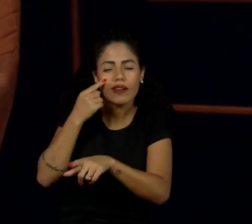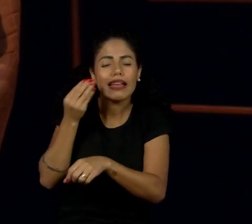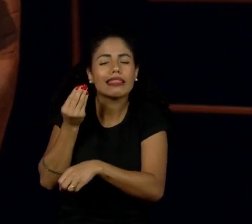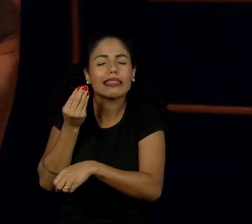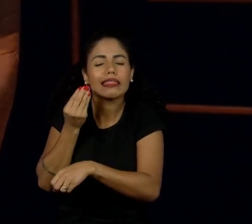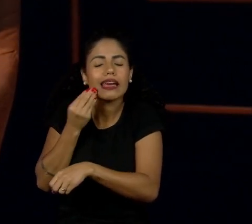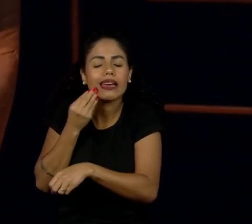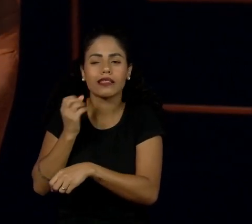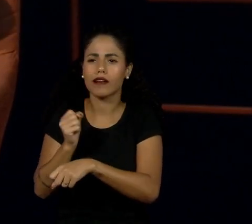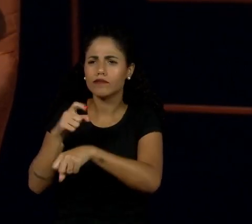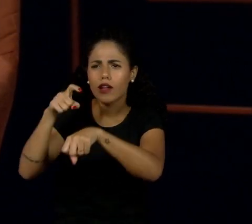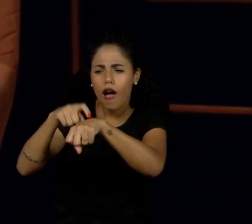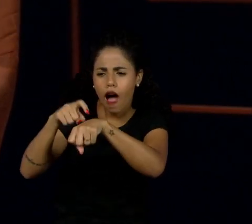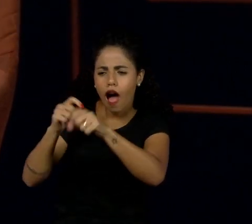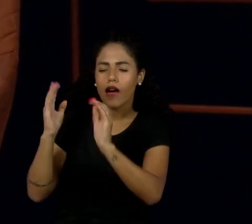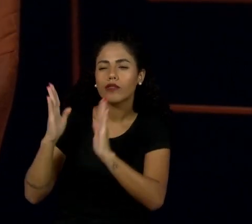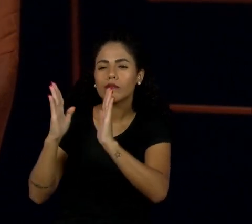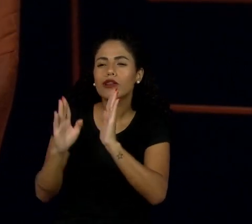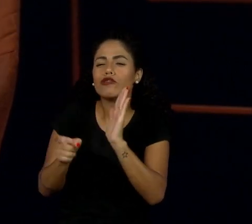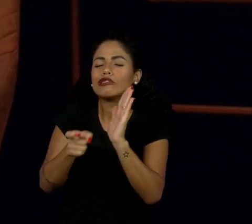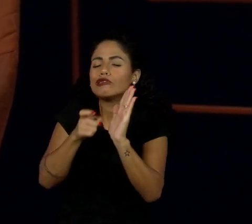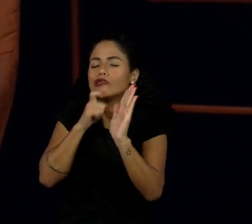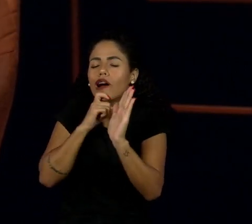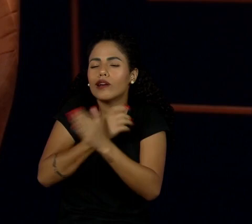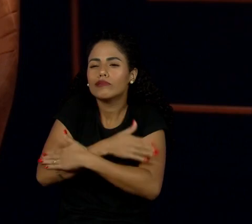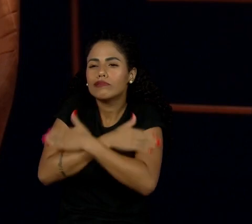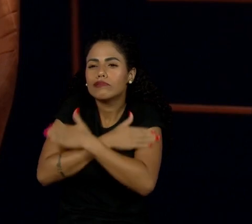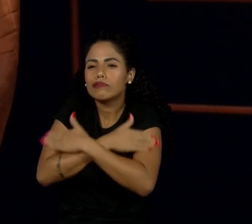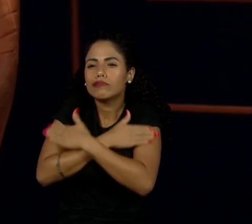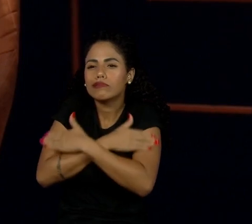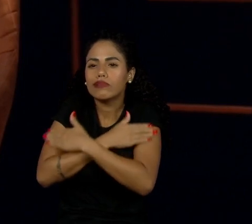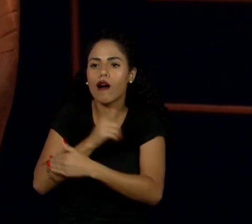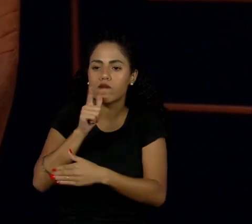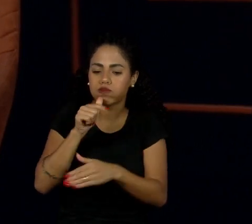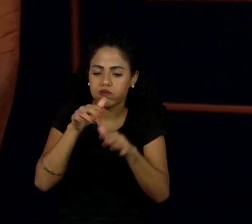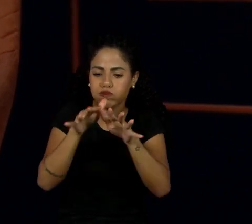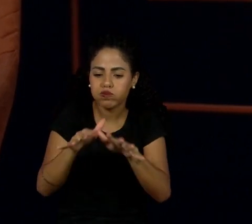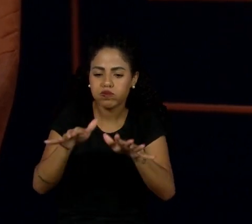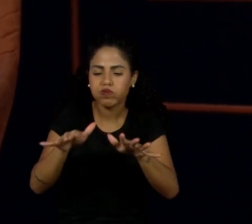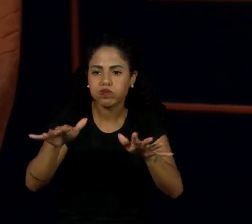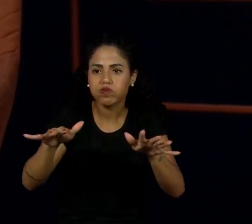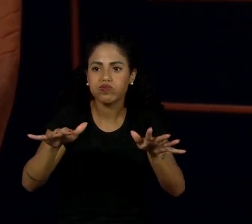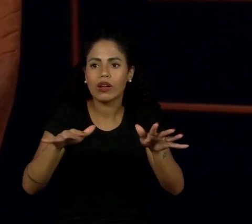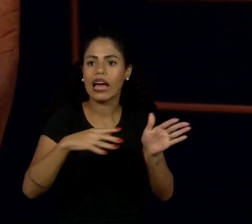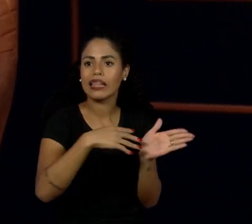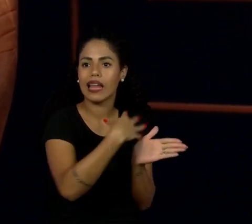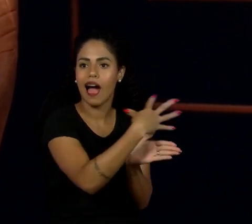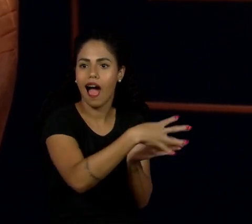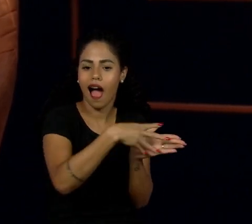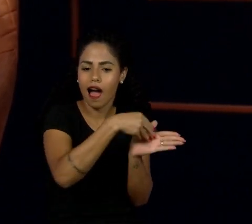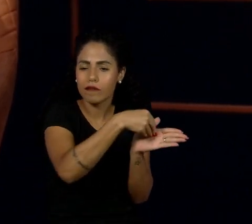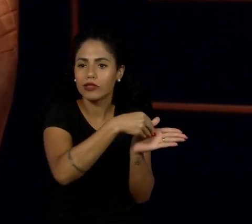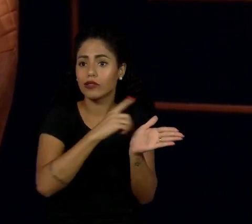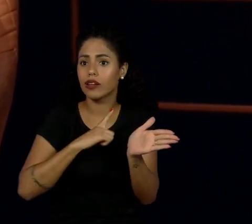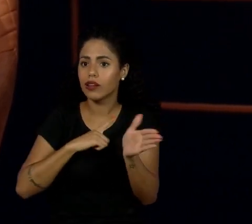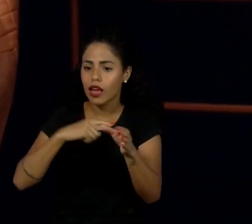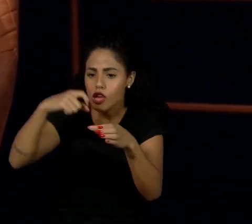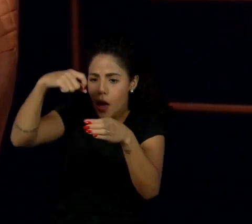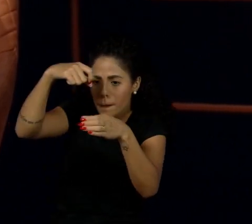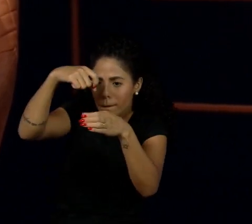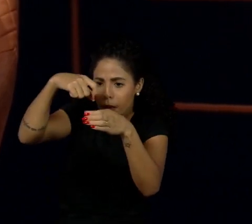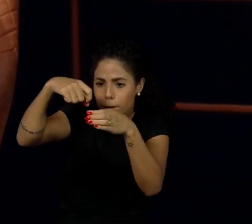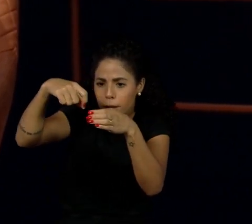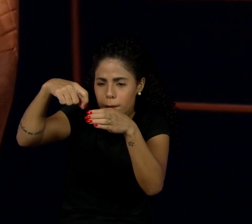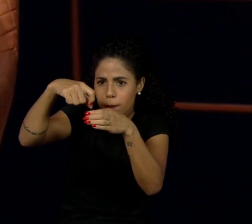chega no inverno, a gente tem uma baixa de água nos rios, na Amazônia. Então, todas as sementes ficam na flor